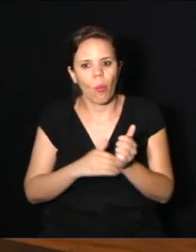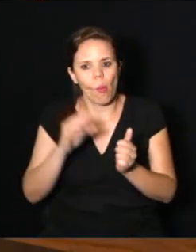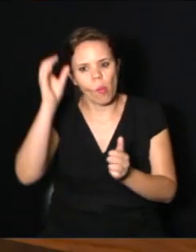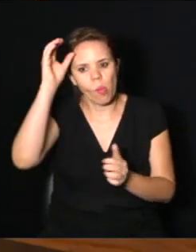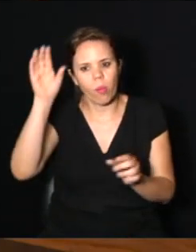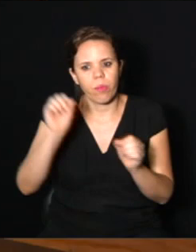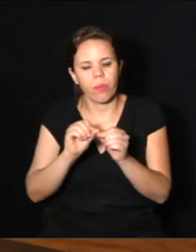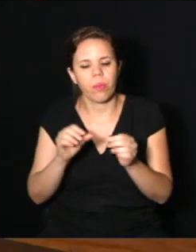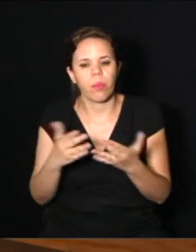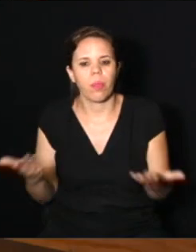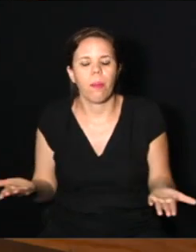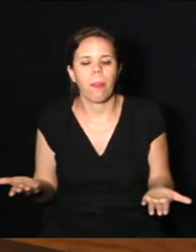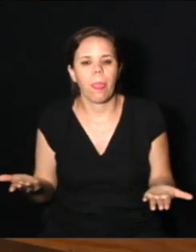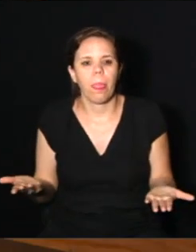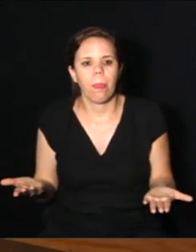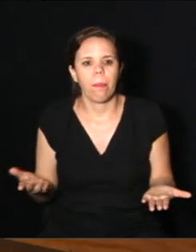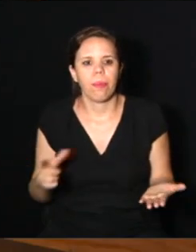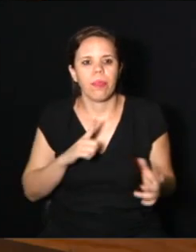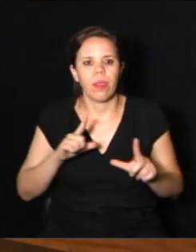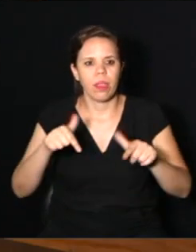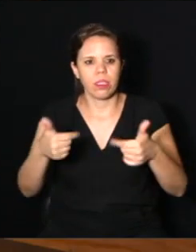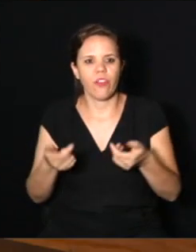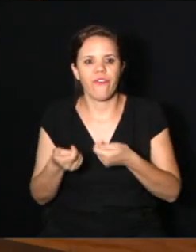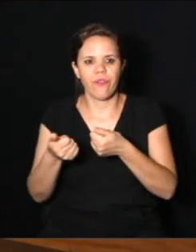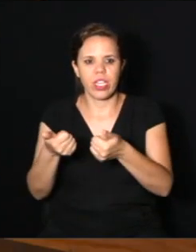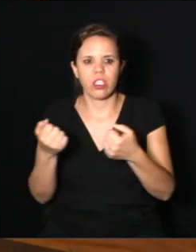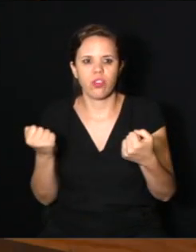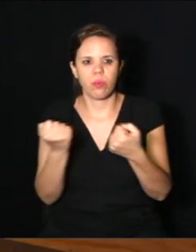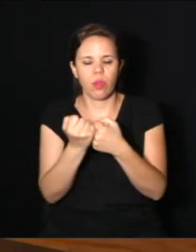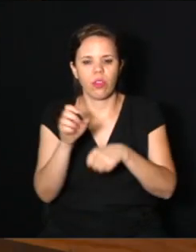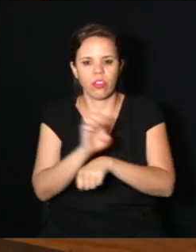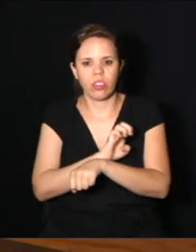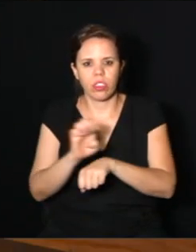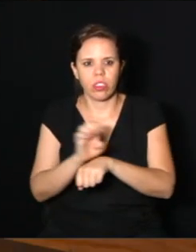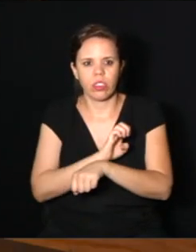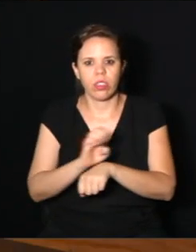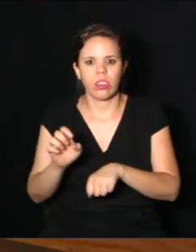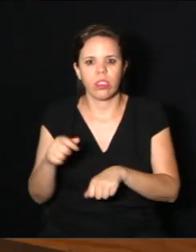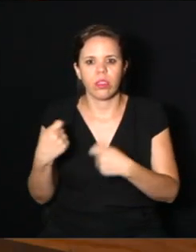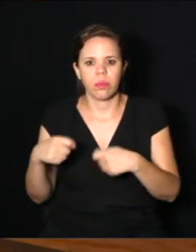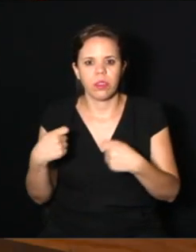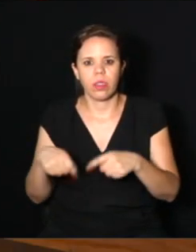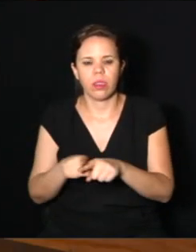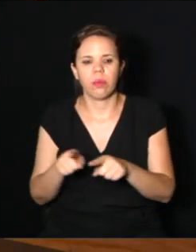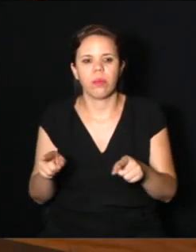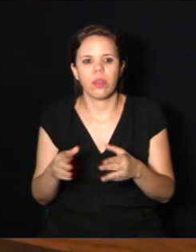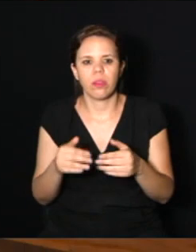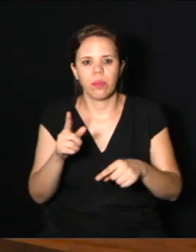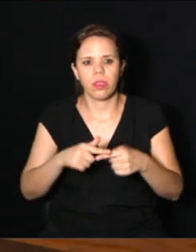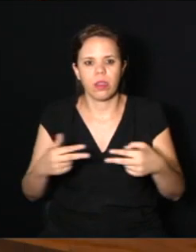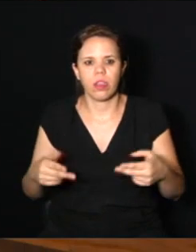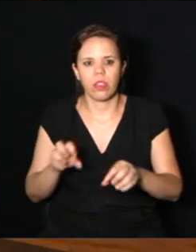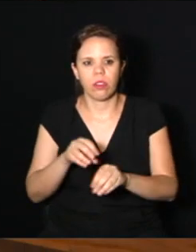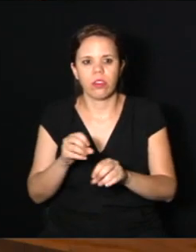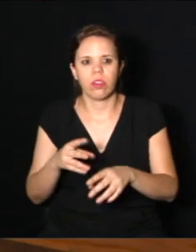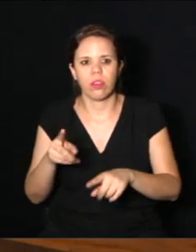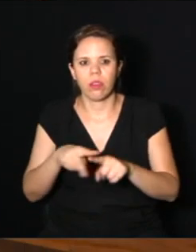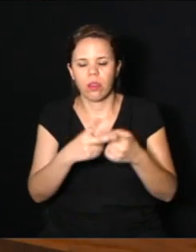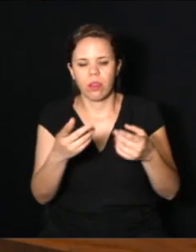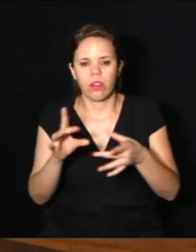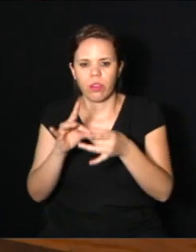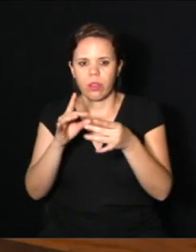adequado para centralizar ações e oferecer suporte aos estagiários, necessidade de aquisição de materiais visando trabalho educativo e manutenção de